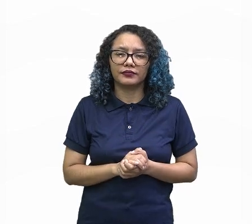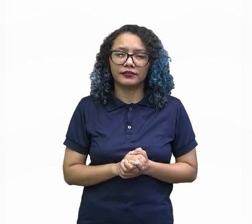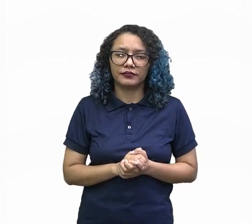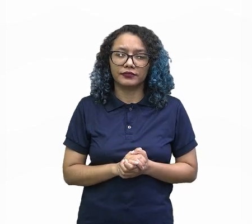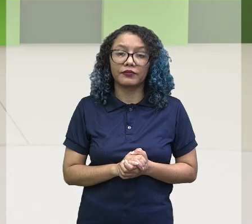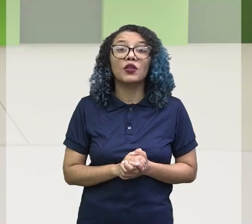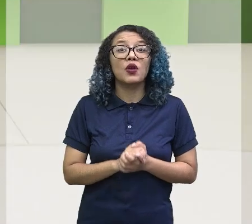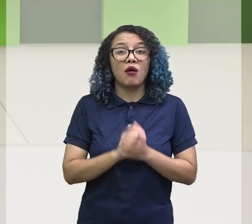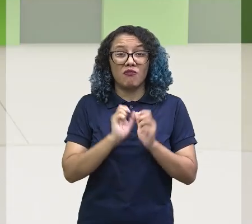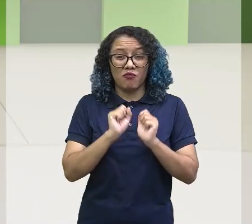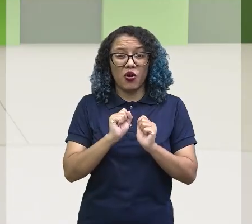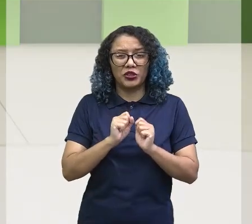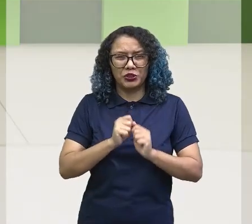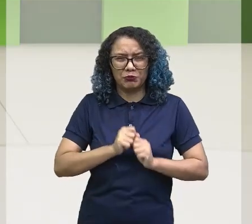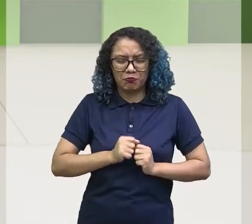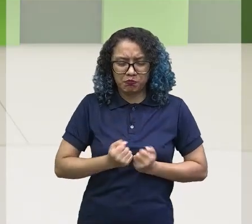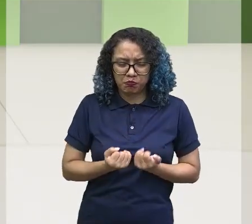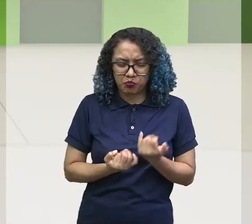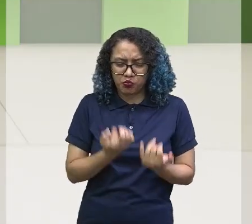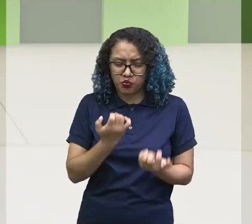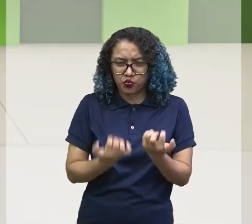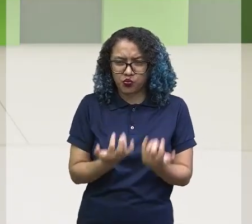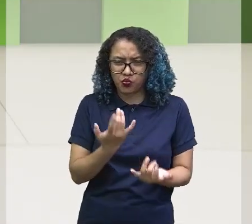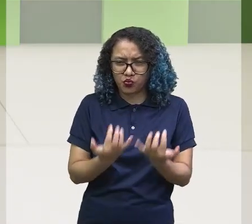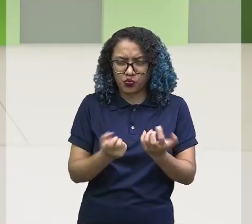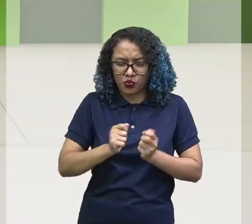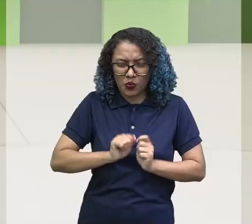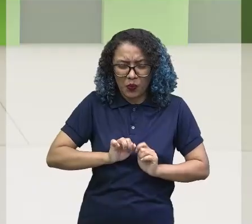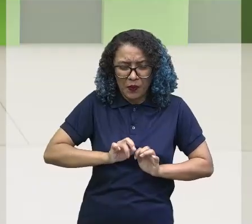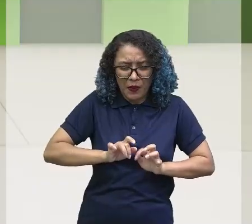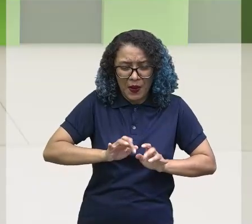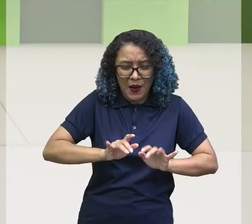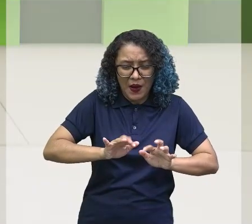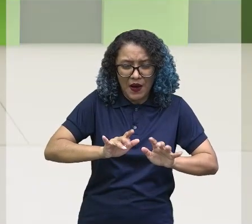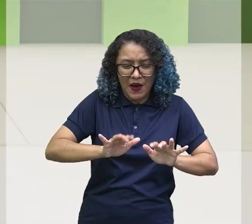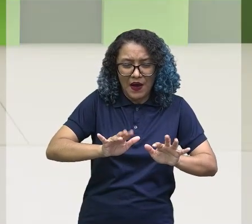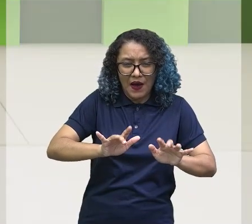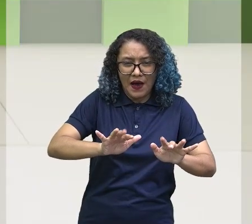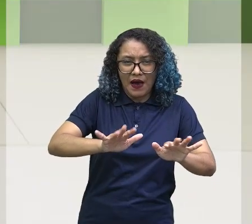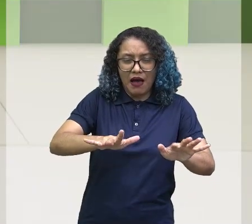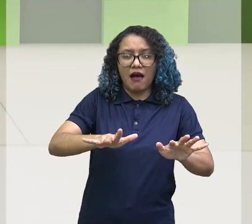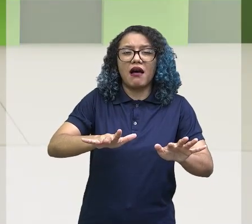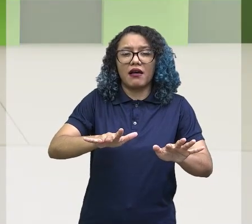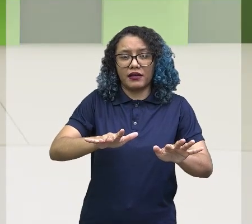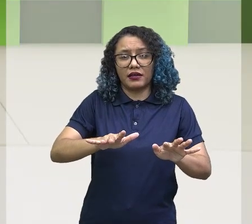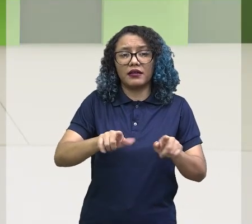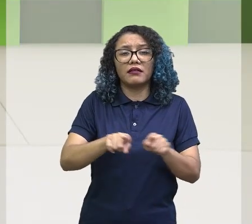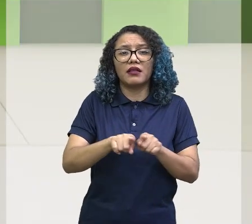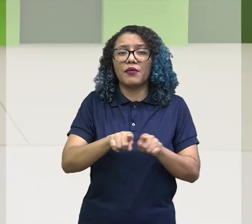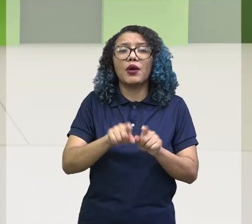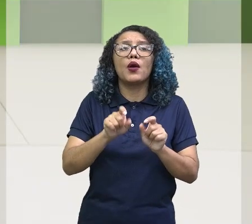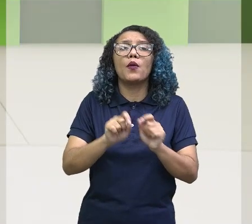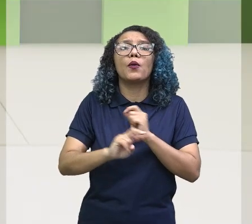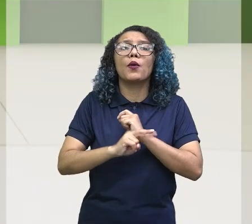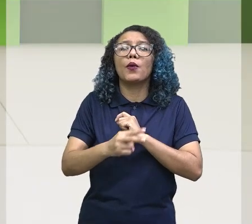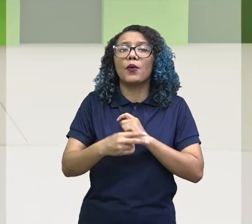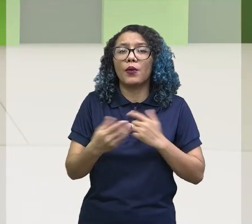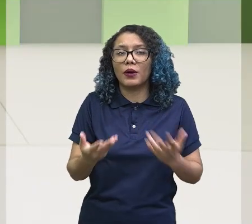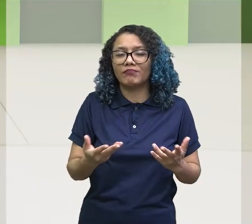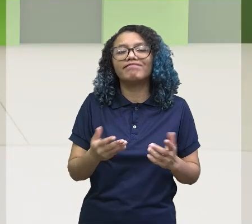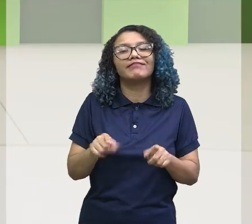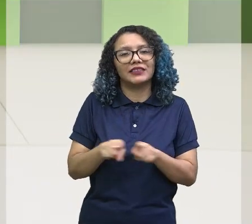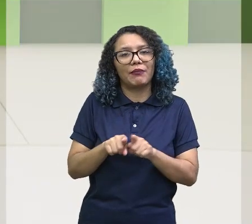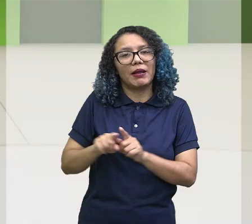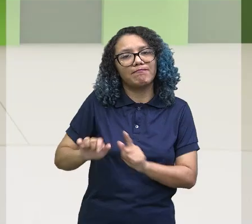tomar grandes proporções, né, pegar uma grande área ali de poluição, uma grande área de queimada, e isso vai gerar, né,